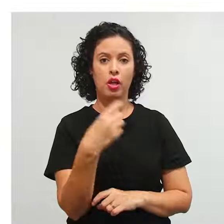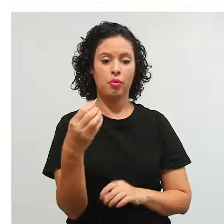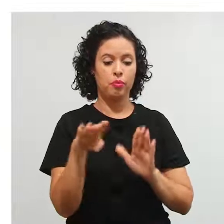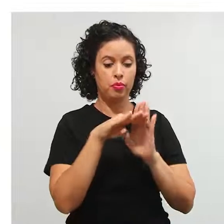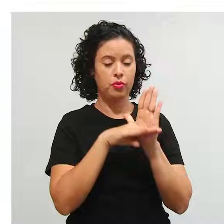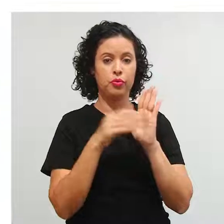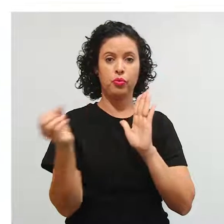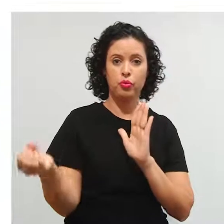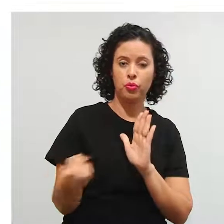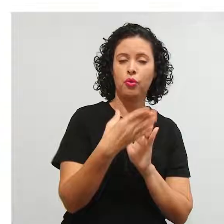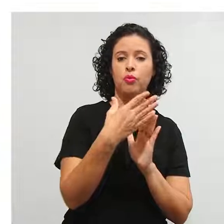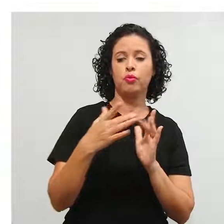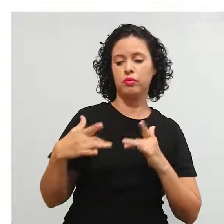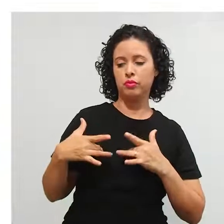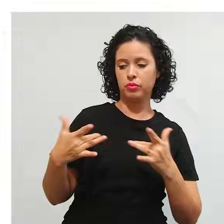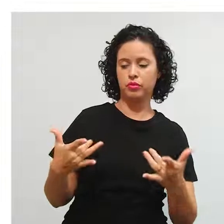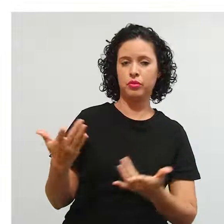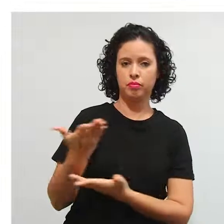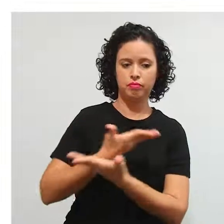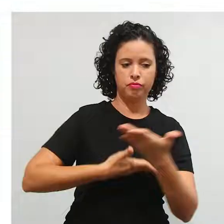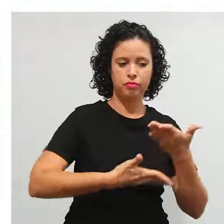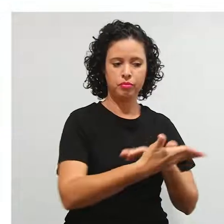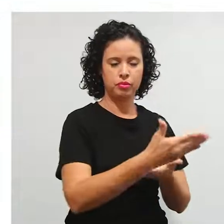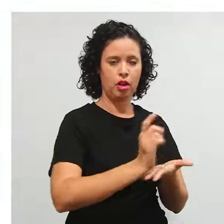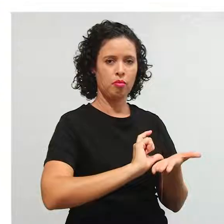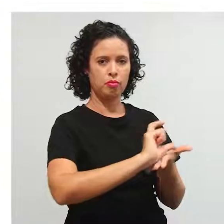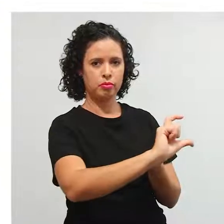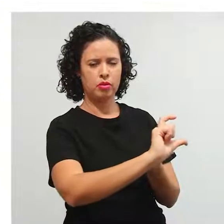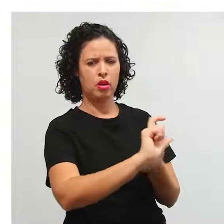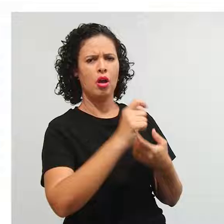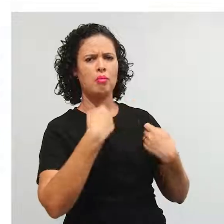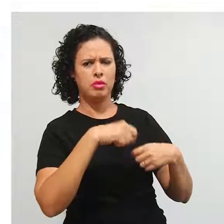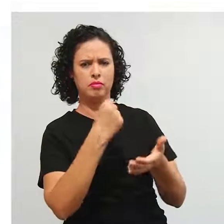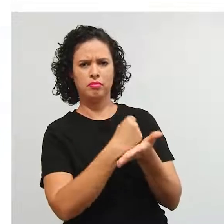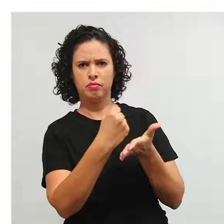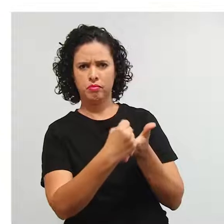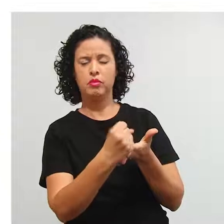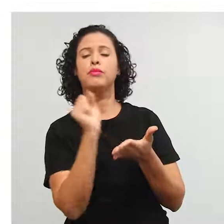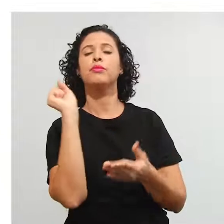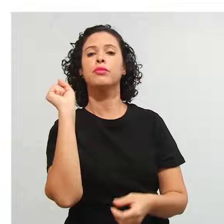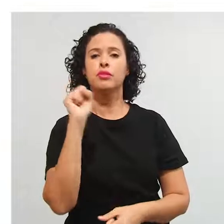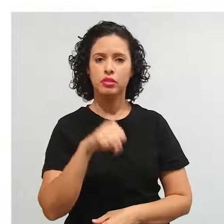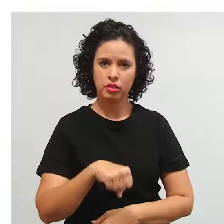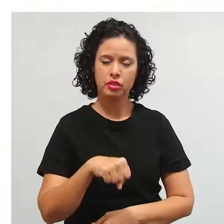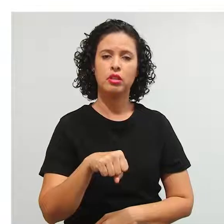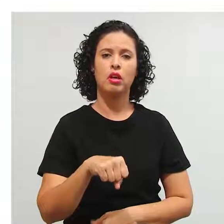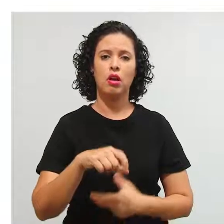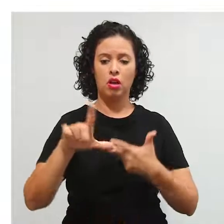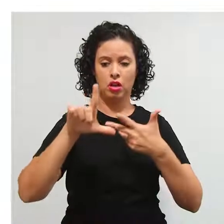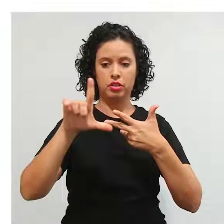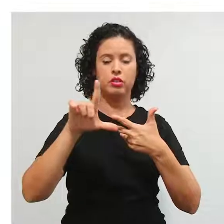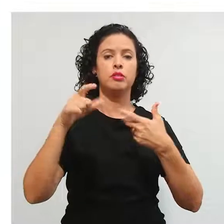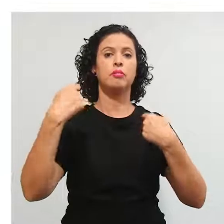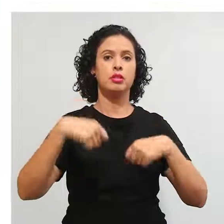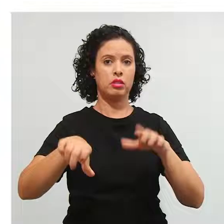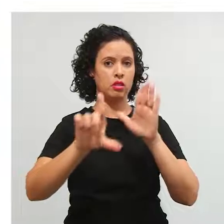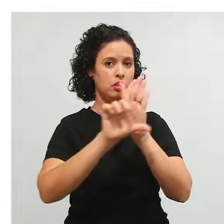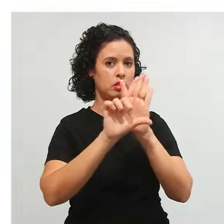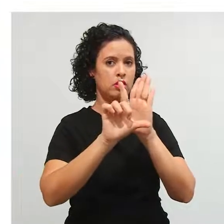uma transferência voluntária. Precisa de autorização? Sim. Então, o Legislativo tem que mandar uma